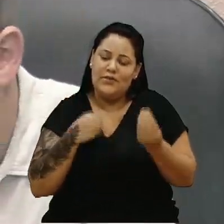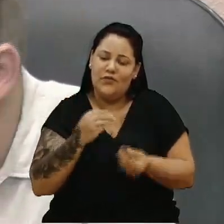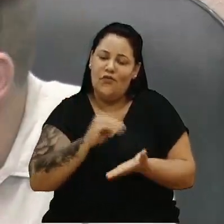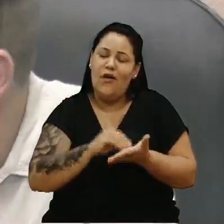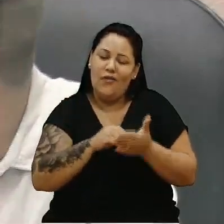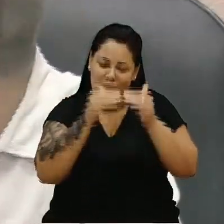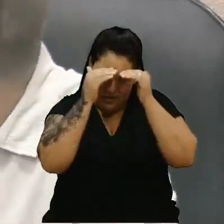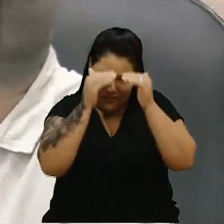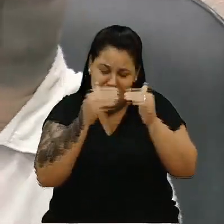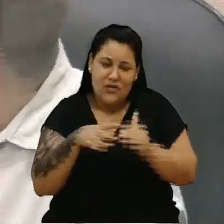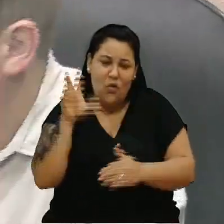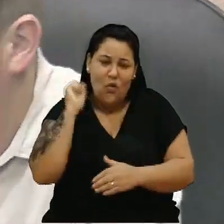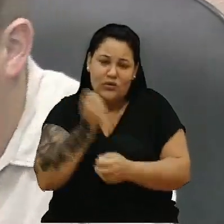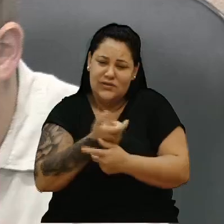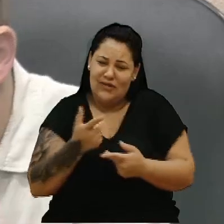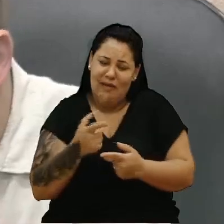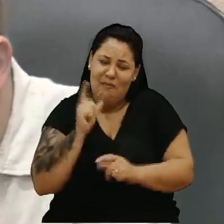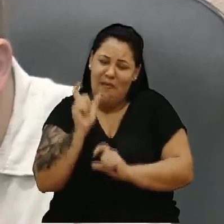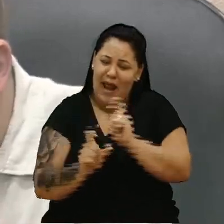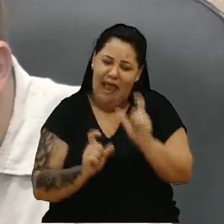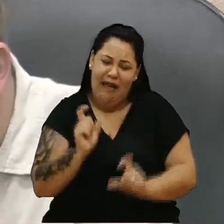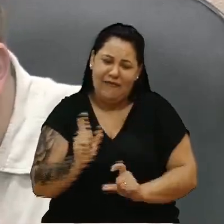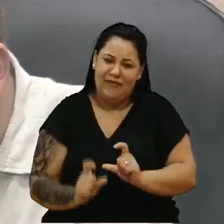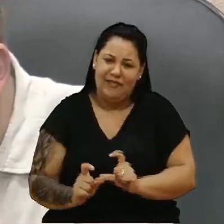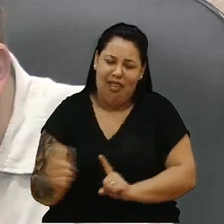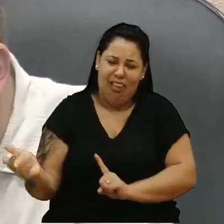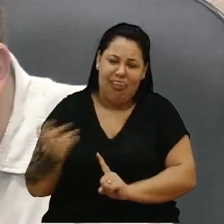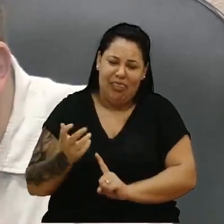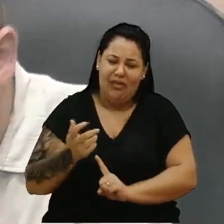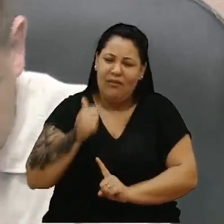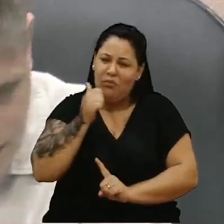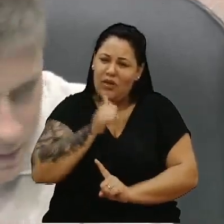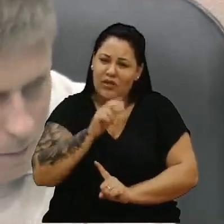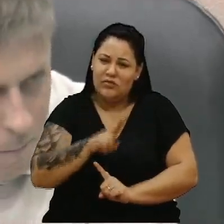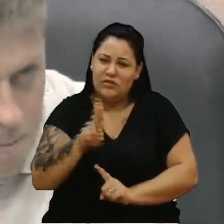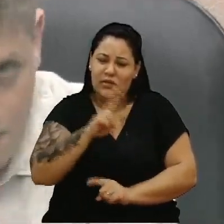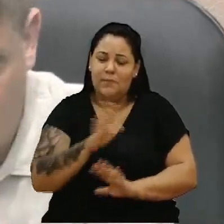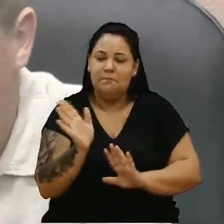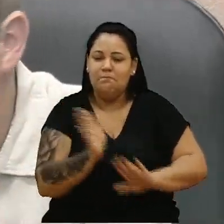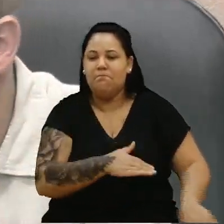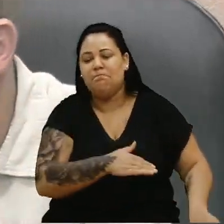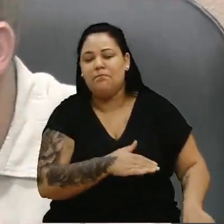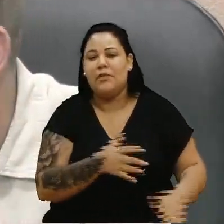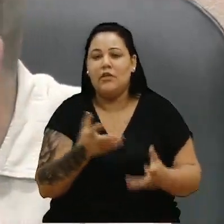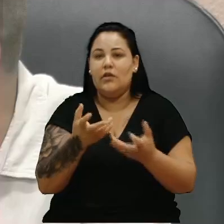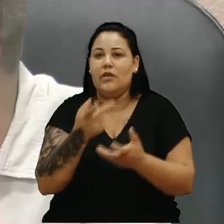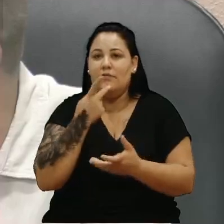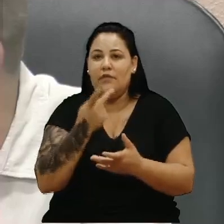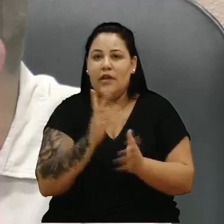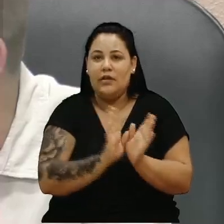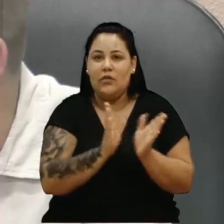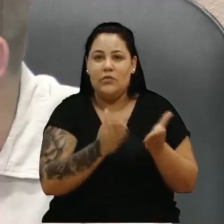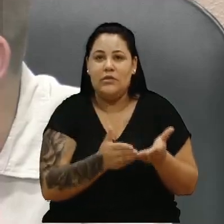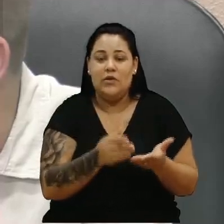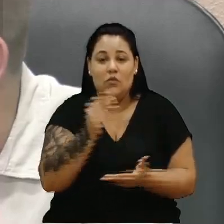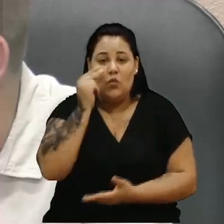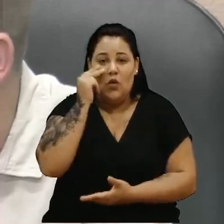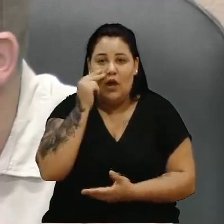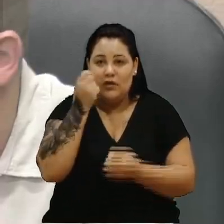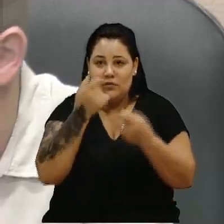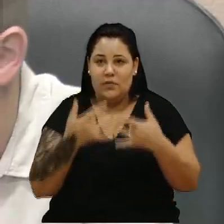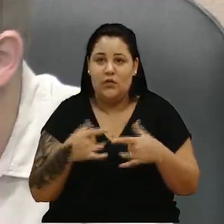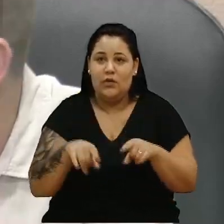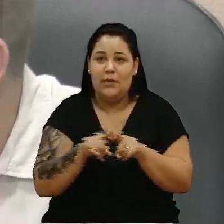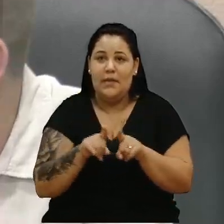ouço termos desse tipo serem utilizados. Eu queria falar também sobre as comissões que o vereador Cláudio levantou aqui,